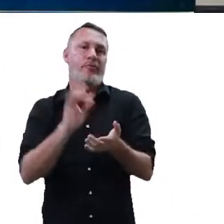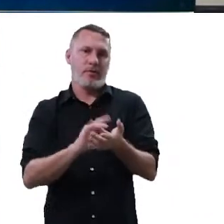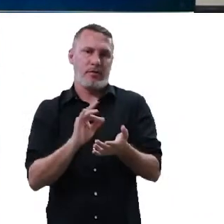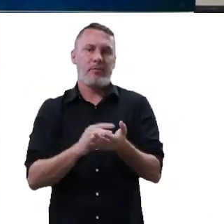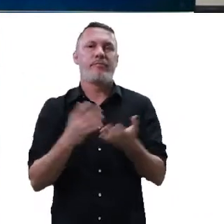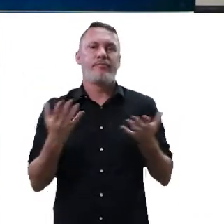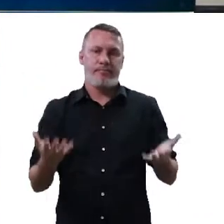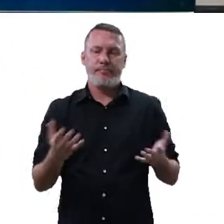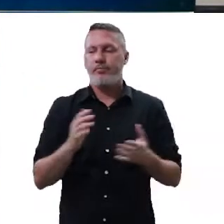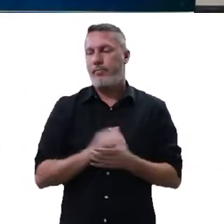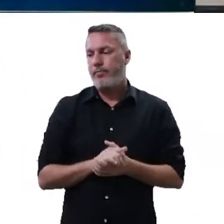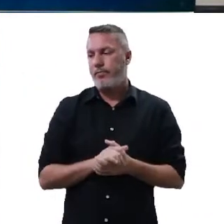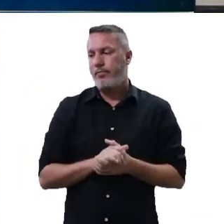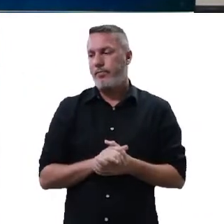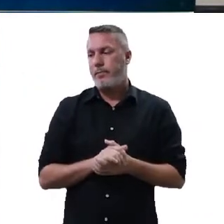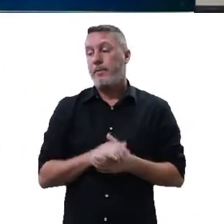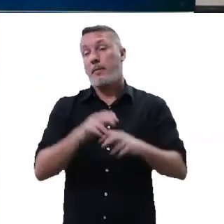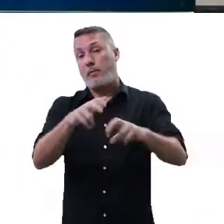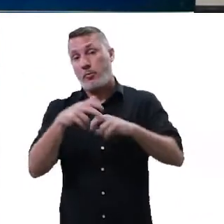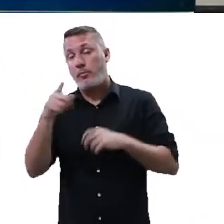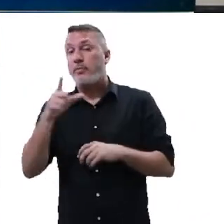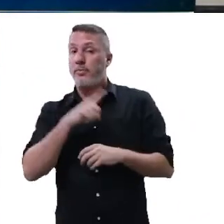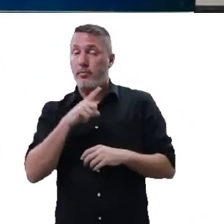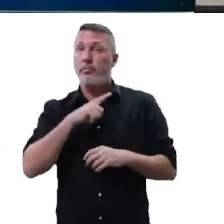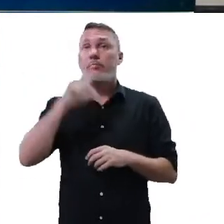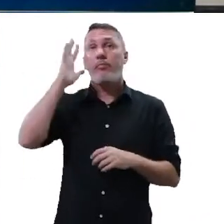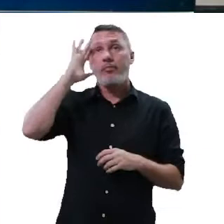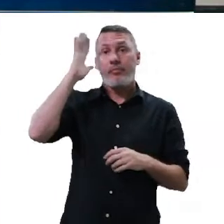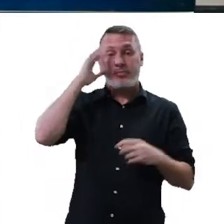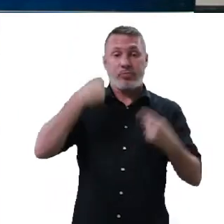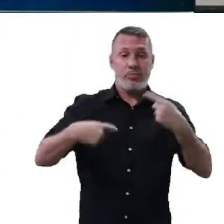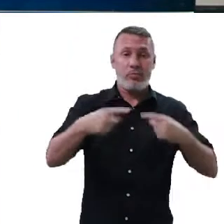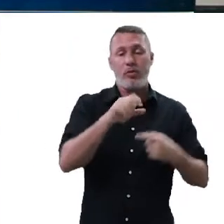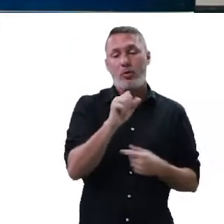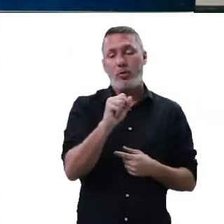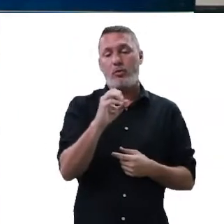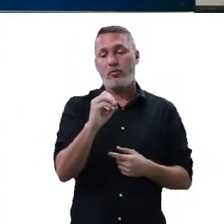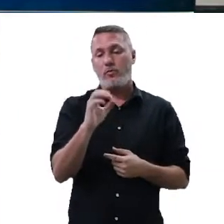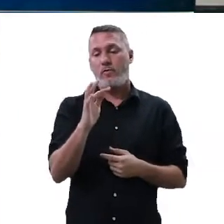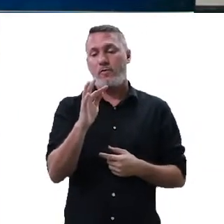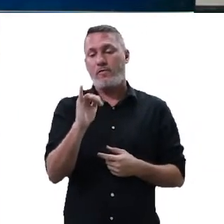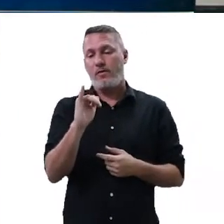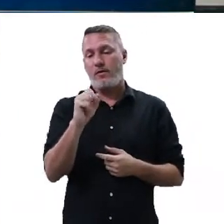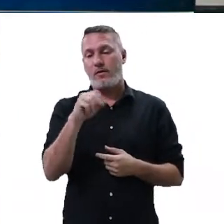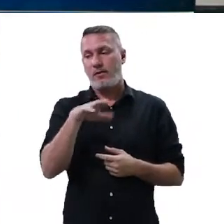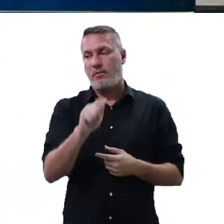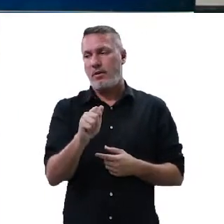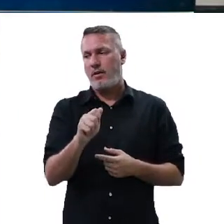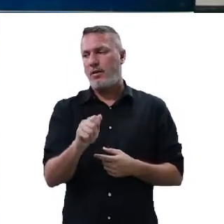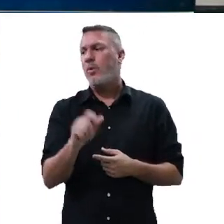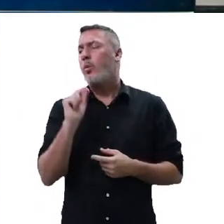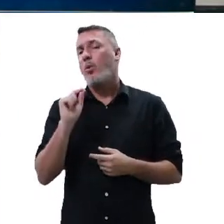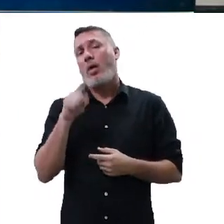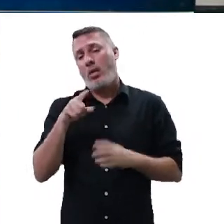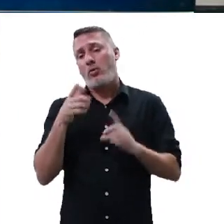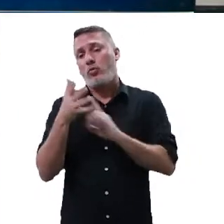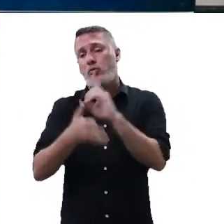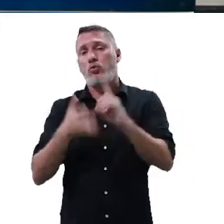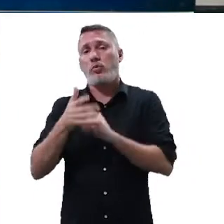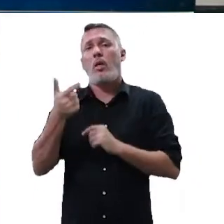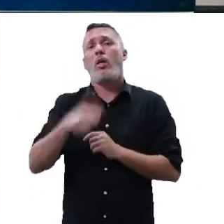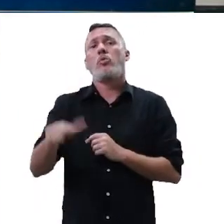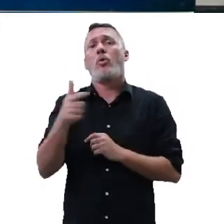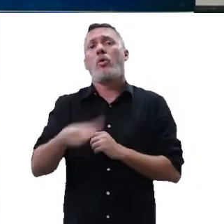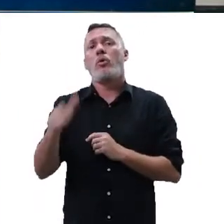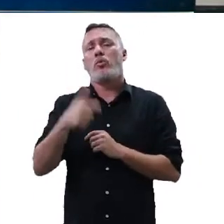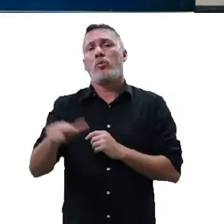à verdade. No entanto, que aí a gente tem a expressão sofisma, né? O que é um sofisma? Sofisma é um